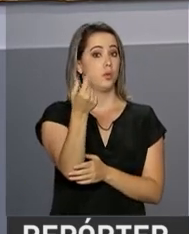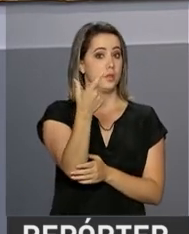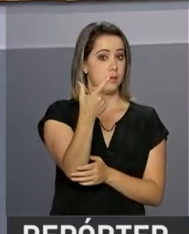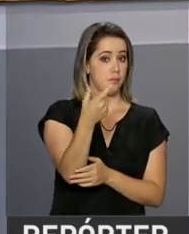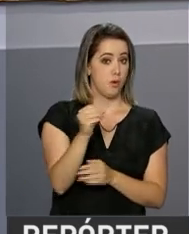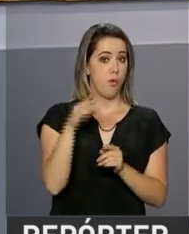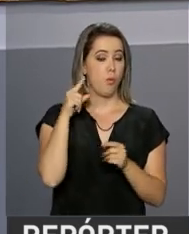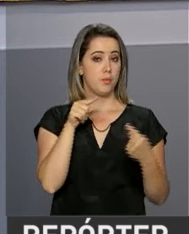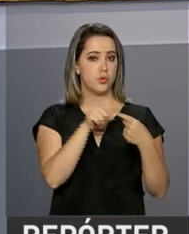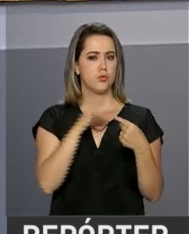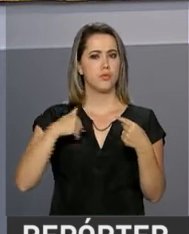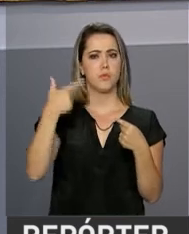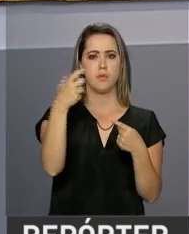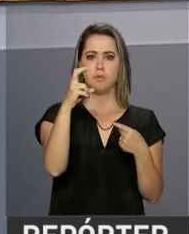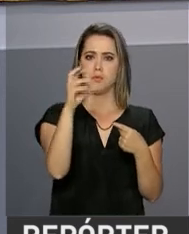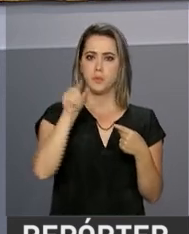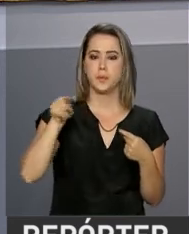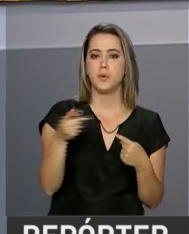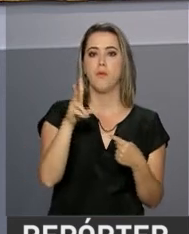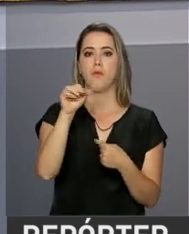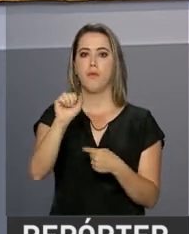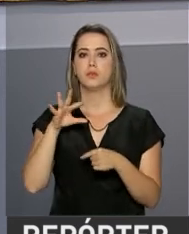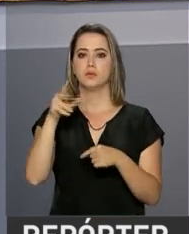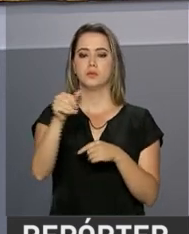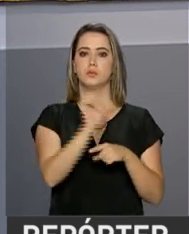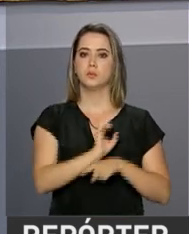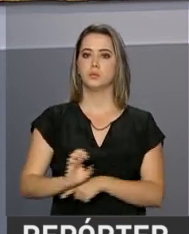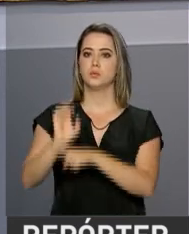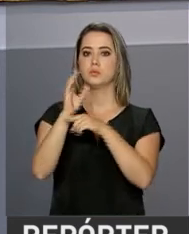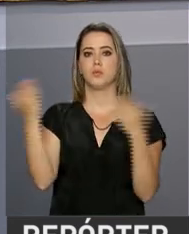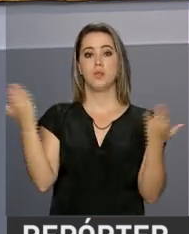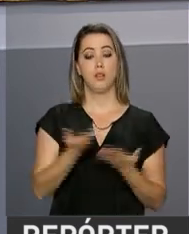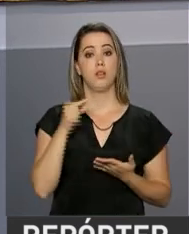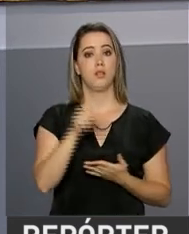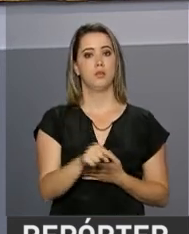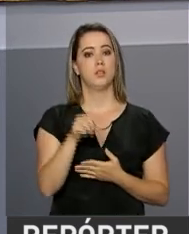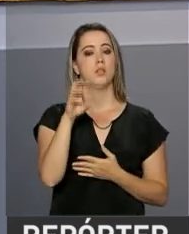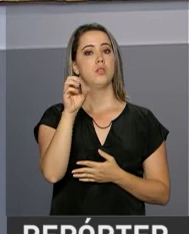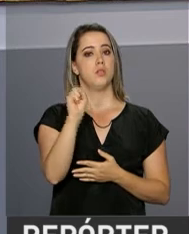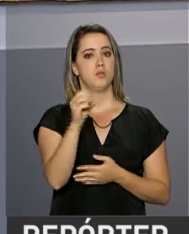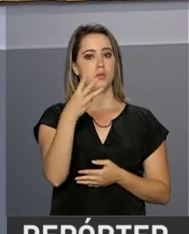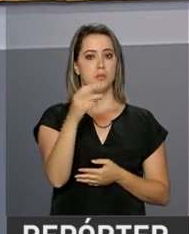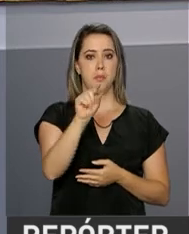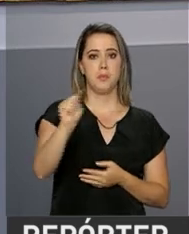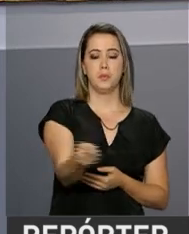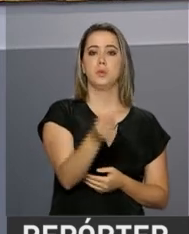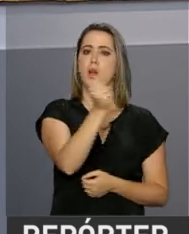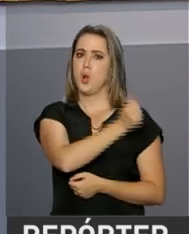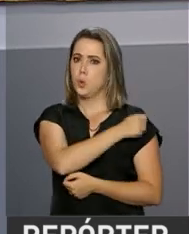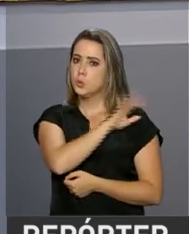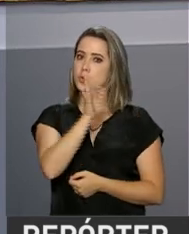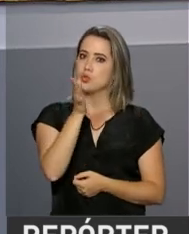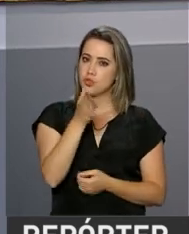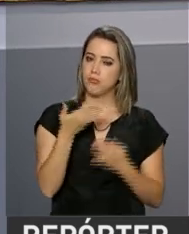é oferecer mais de 250 mil vagas em todos os estados. Até o momento, cerca de 830 mil